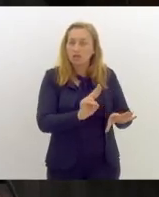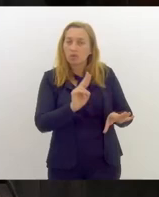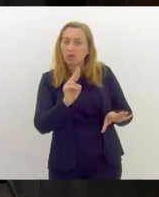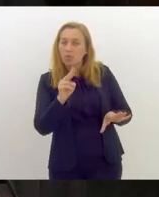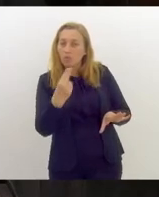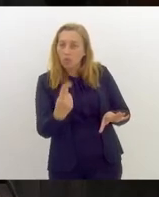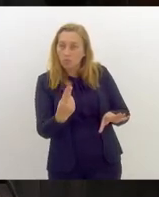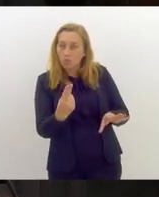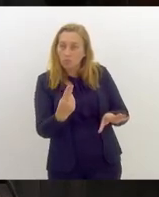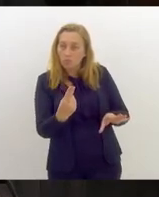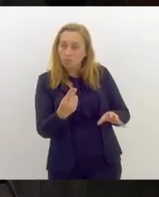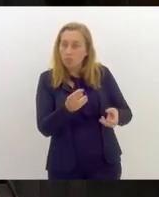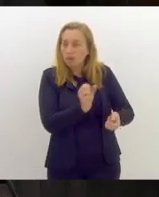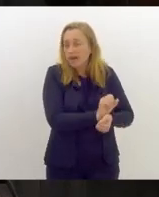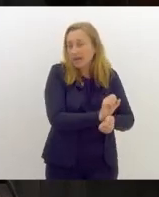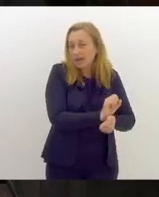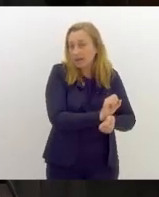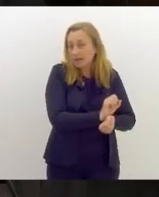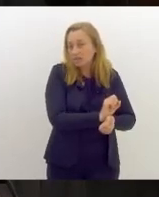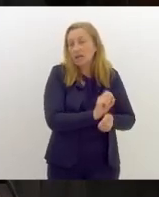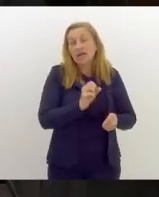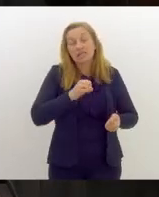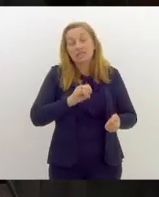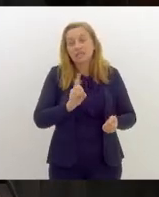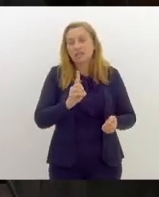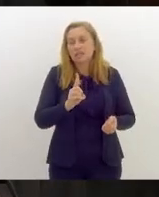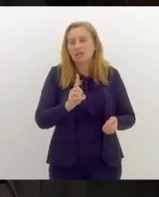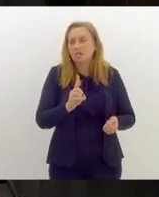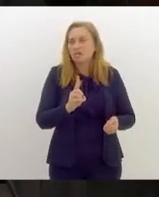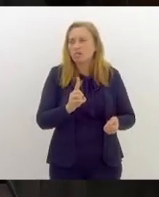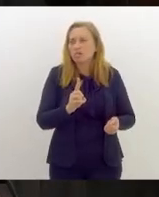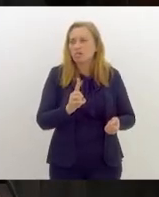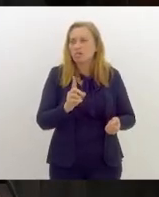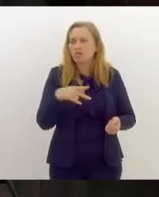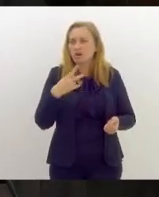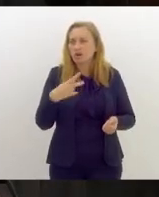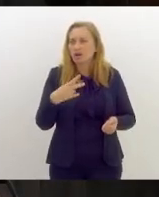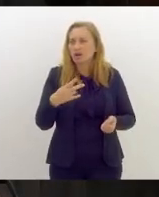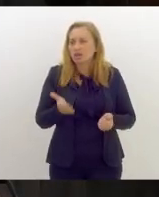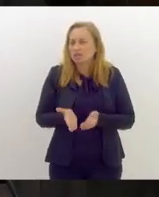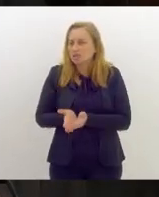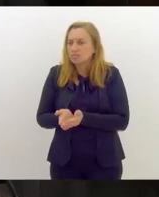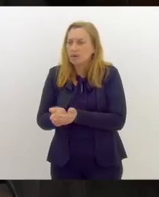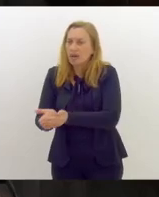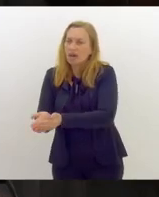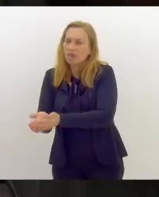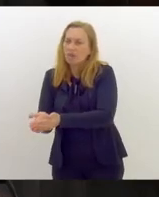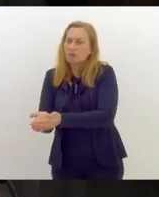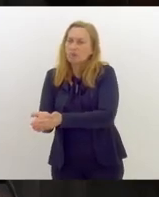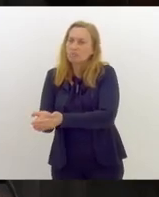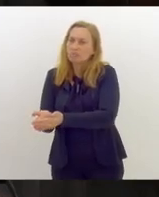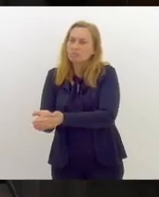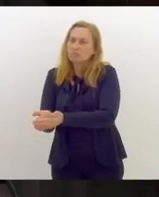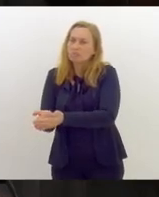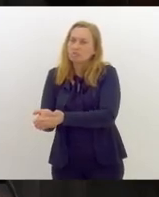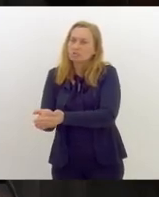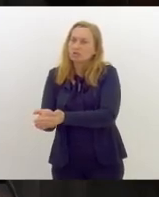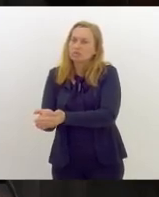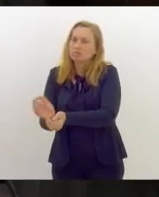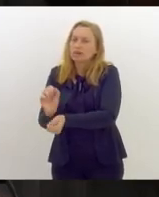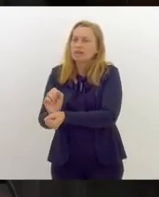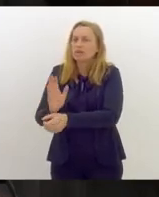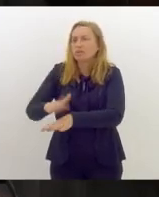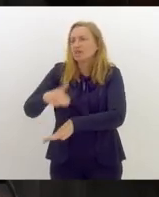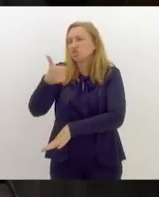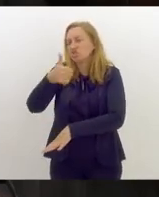sem contar as embarcações ali atracadas fundiadas né que são mais de 100 então nós